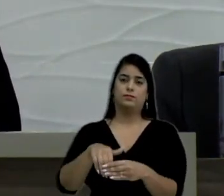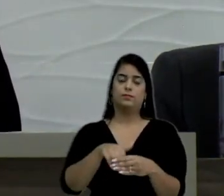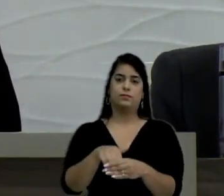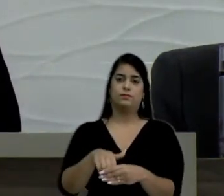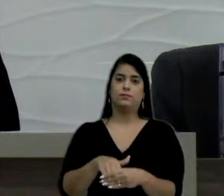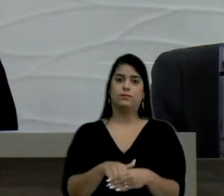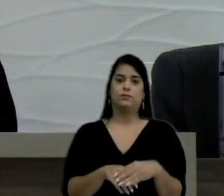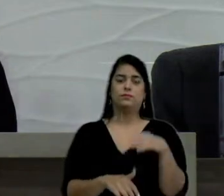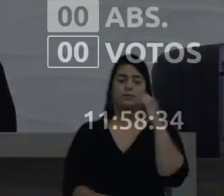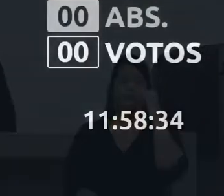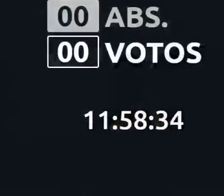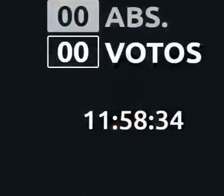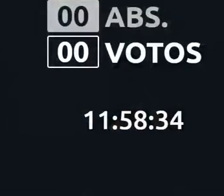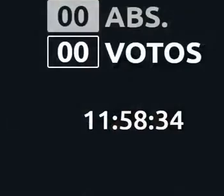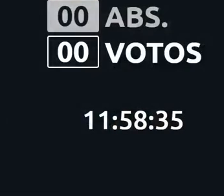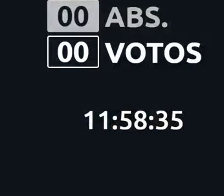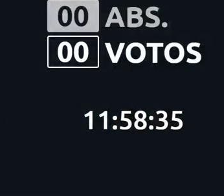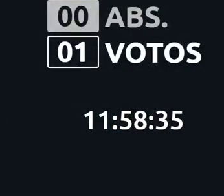Bora